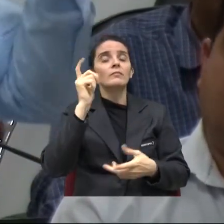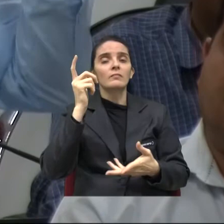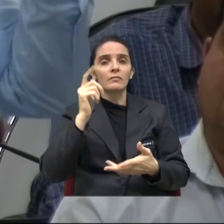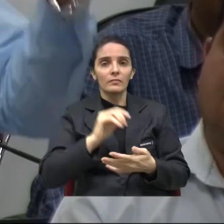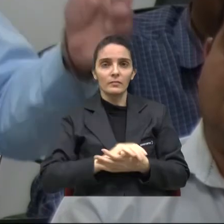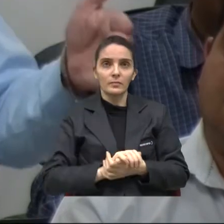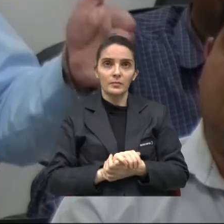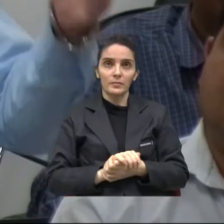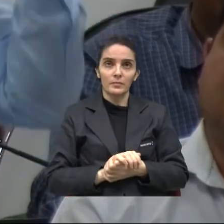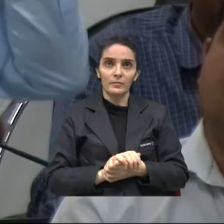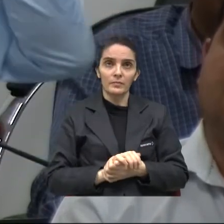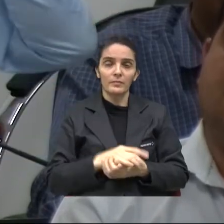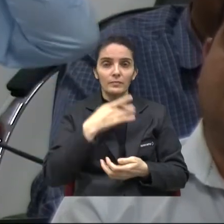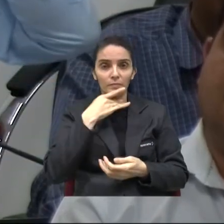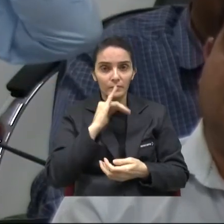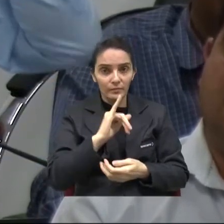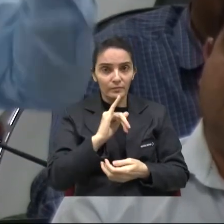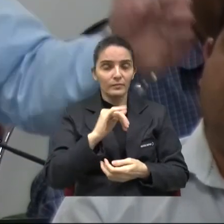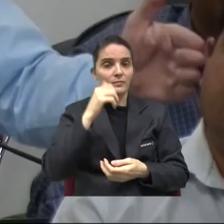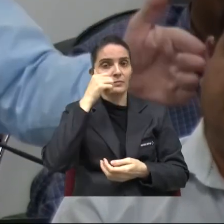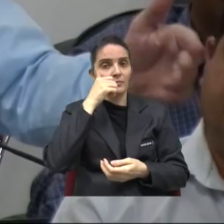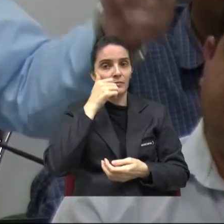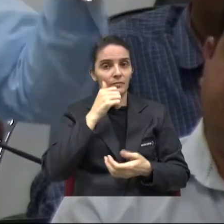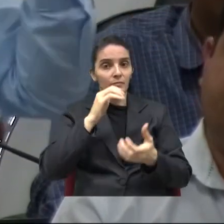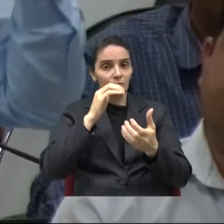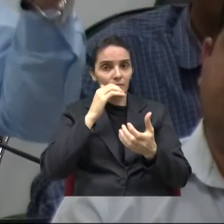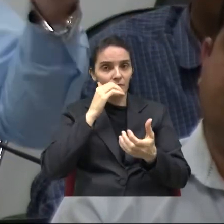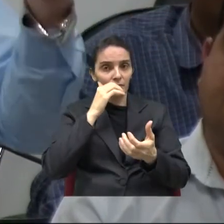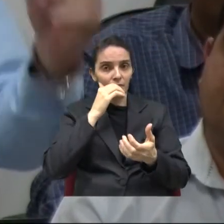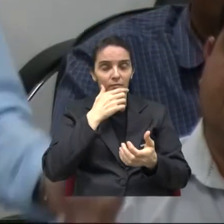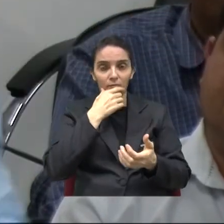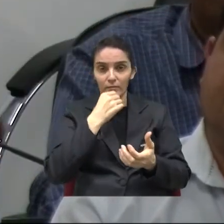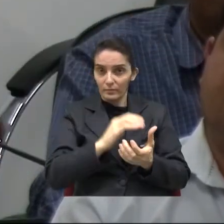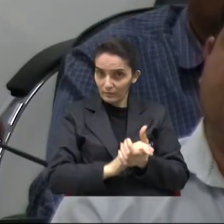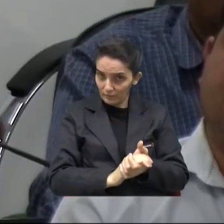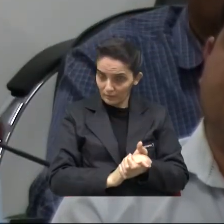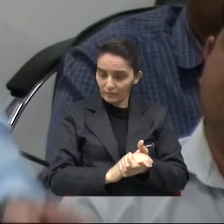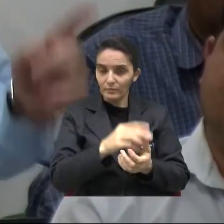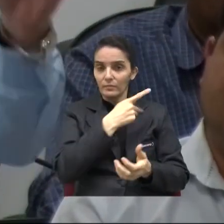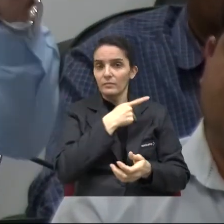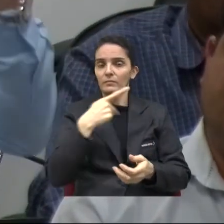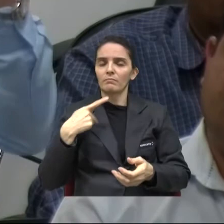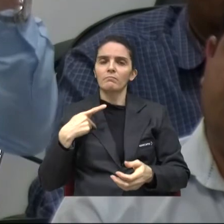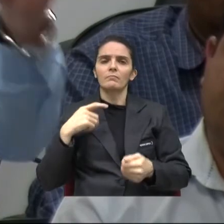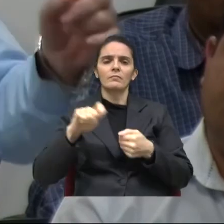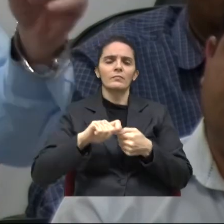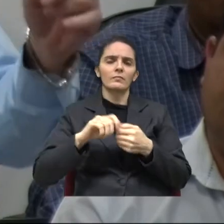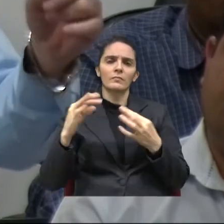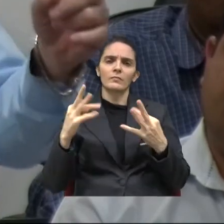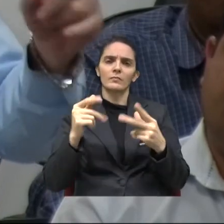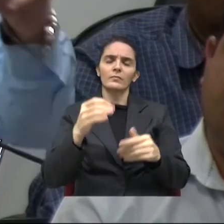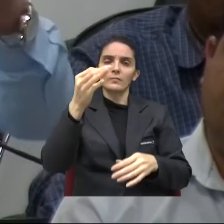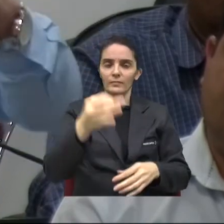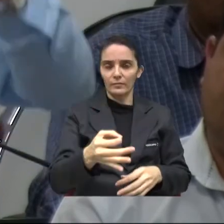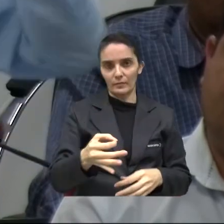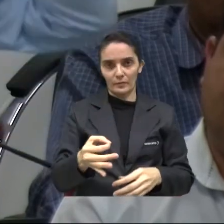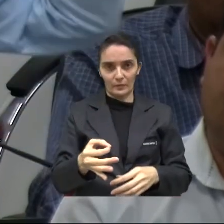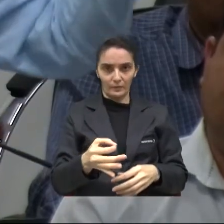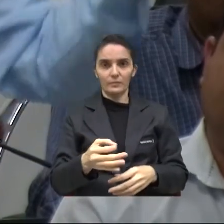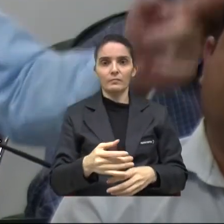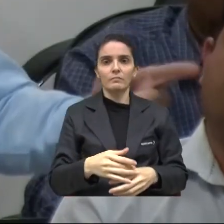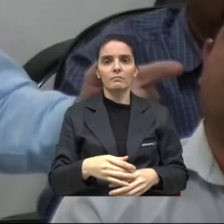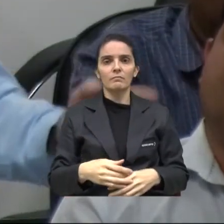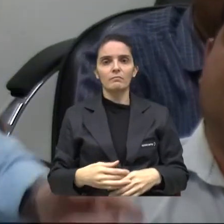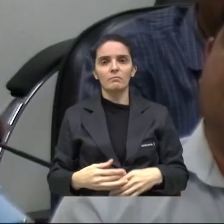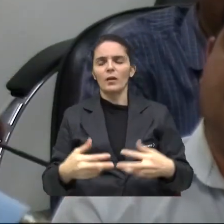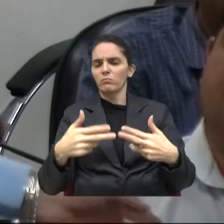marido, pai, pastor, cuidador dos seus deveres. E muitas pessoas devem muito